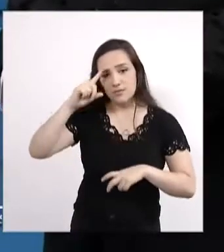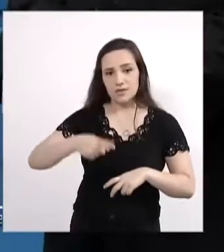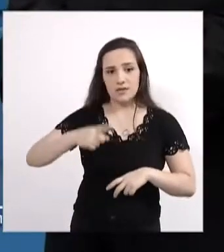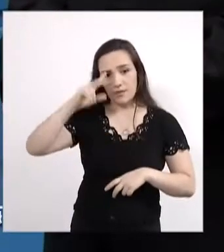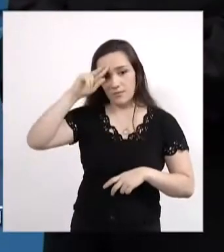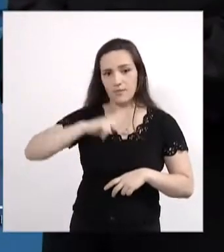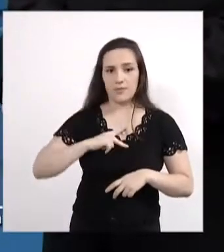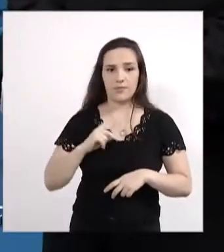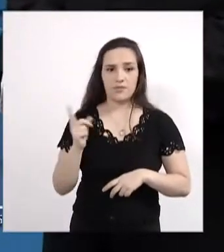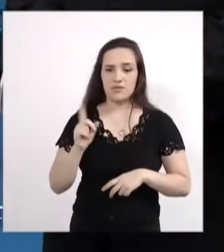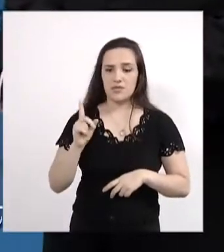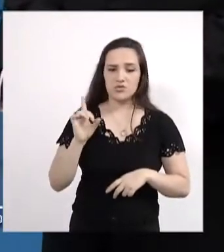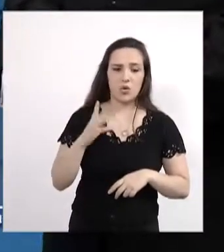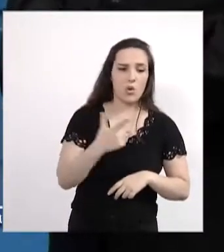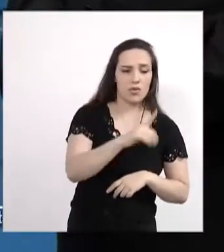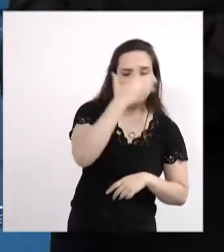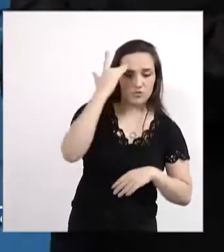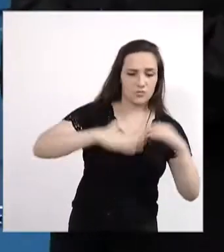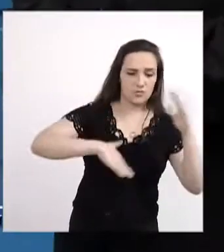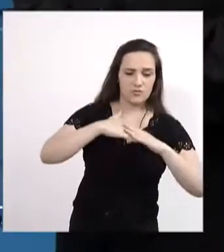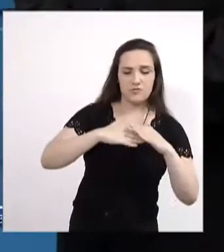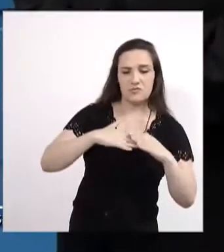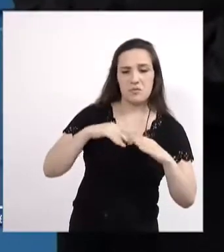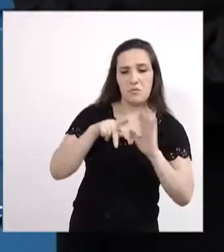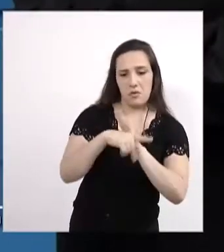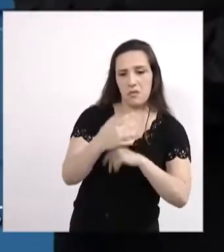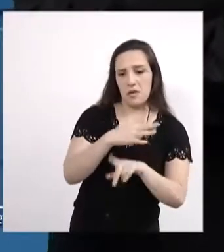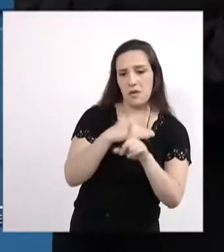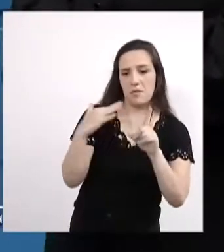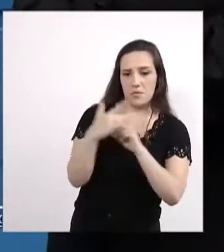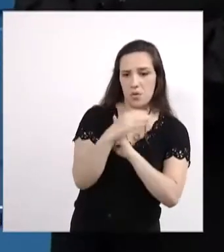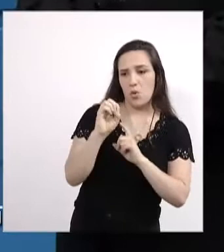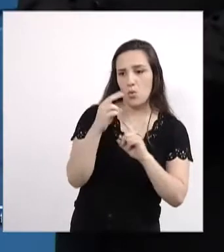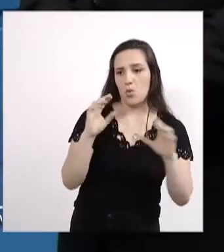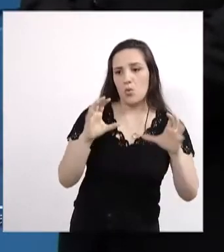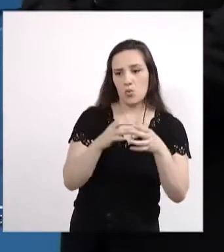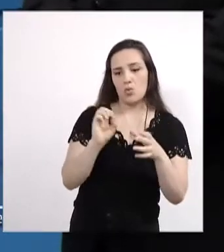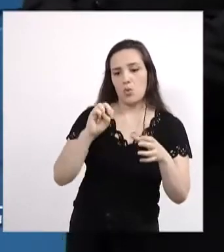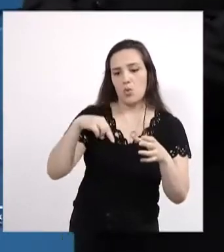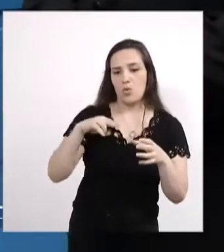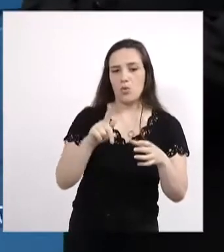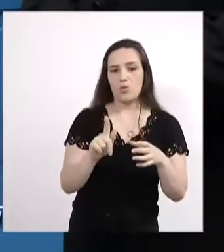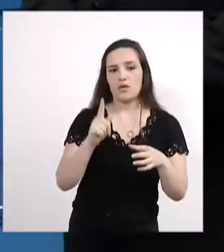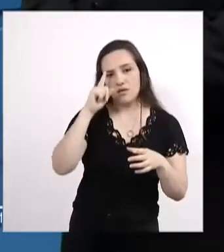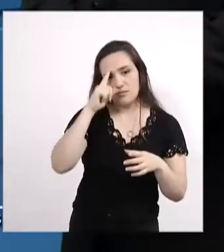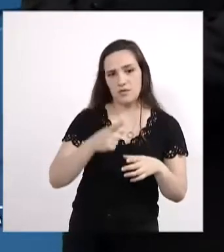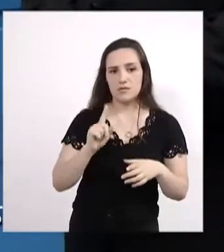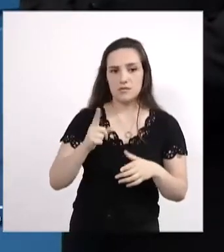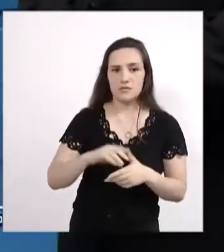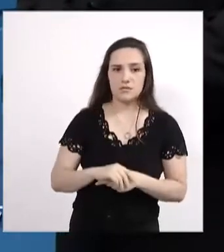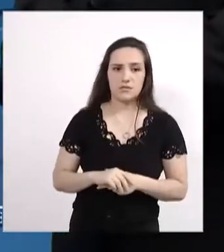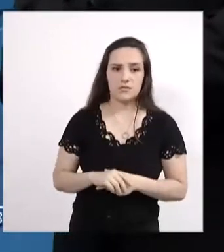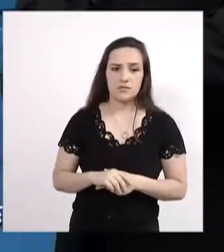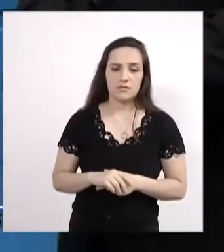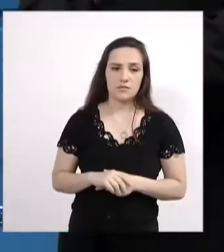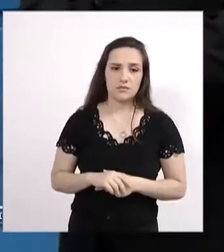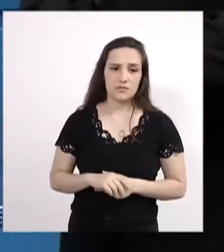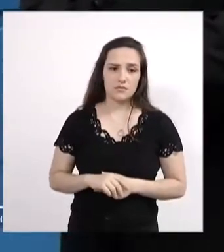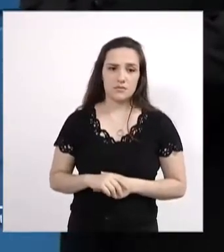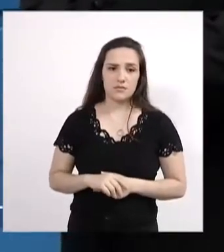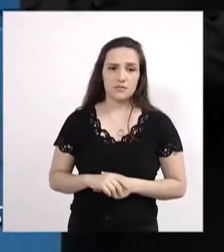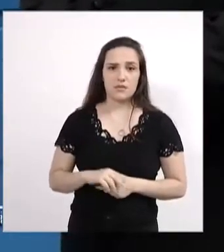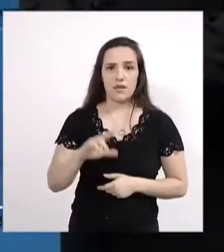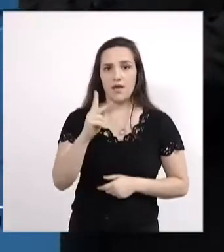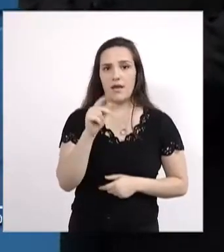não ambientalista e nem organizações internacionais mandando. Lá na Raize, eu tenho 3 mil hectares